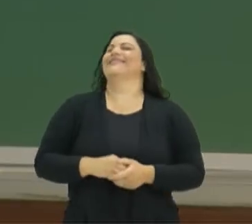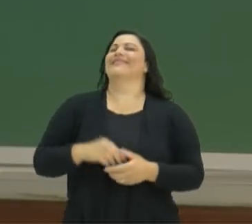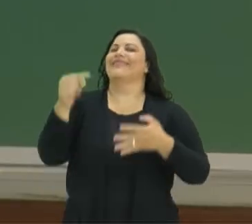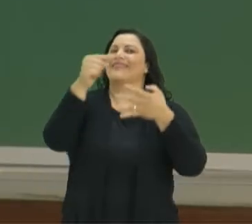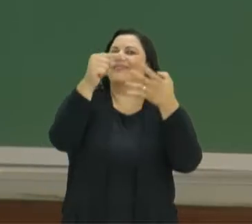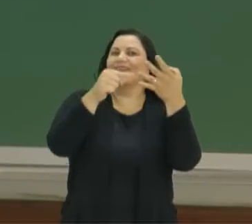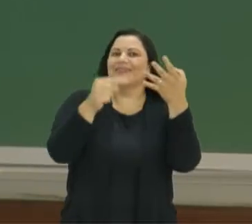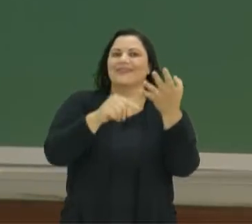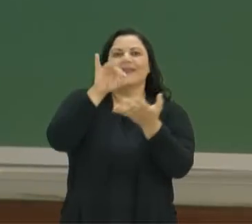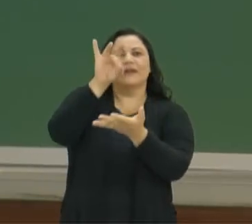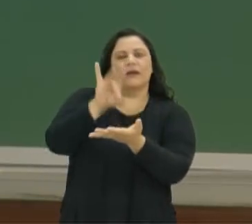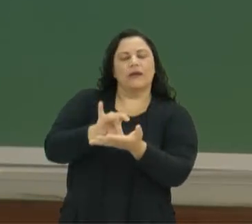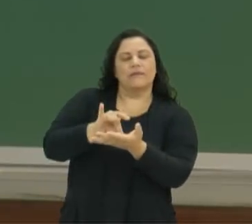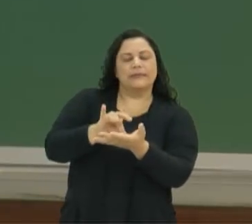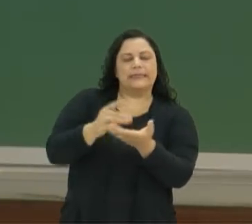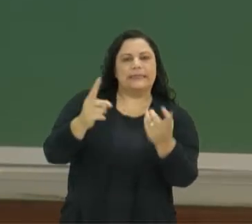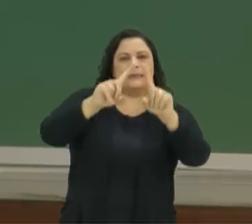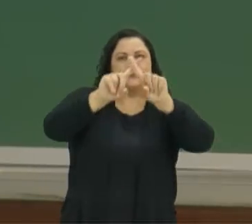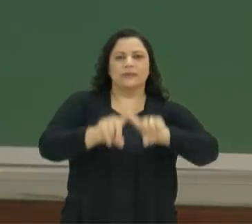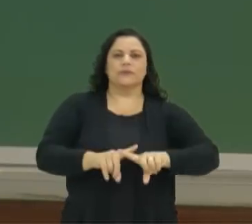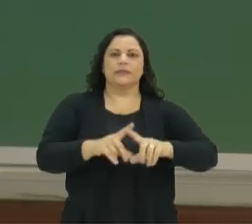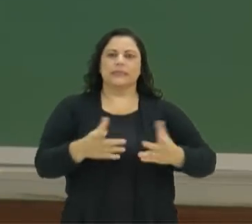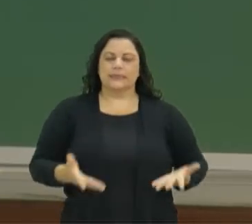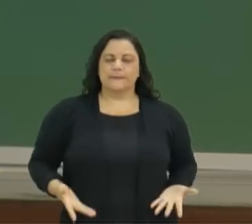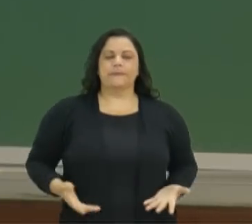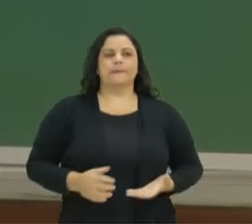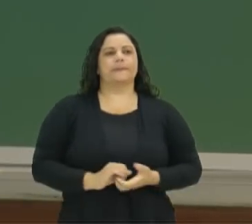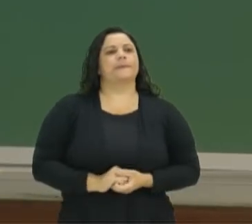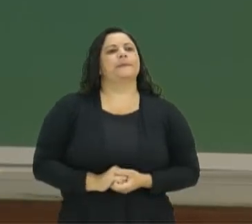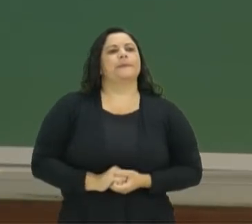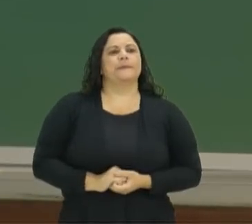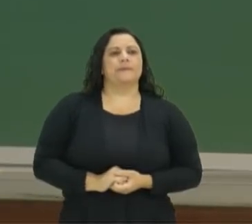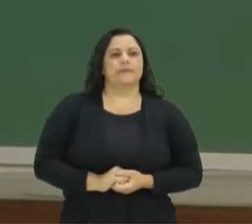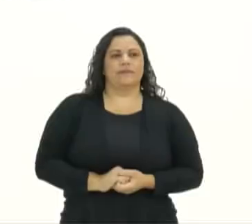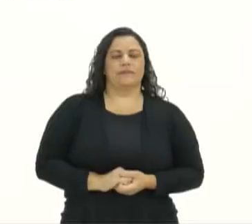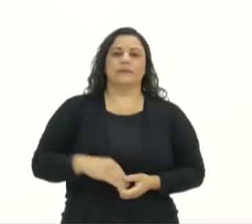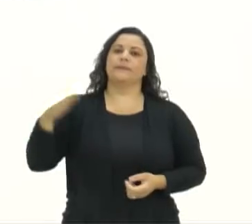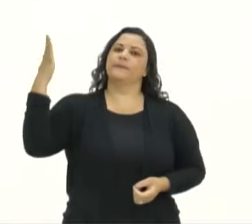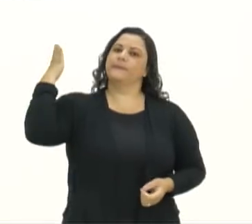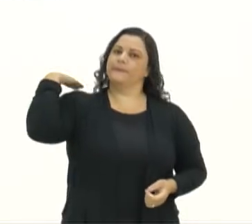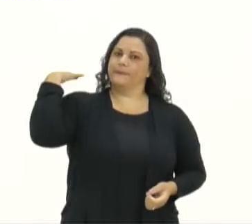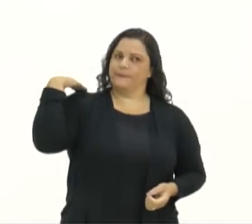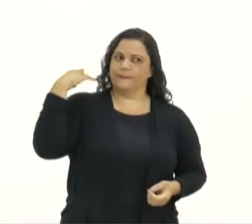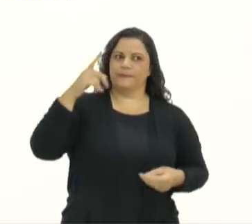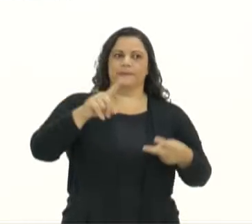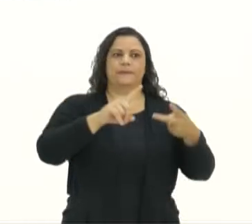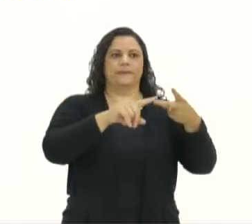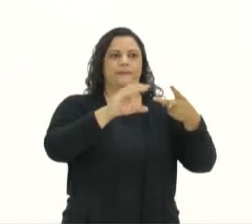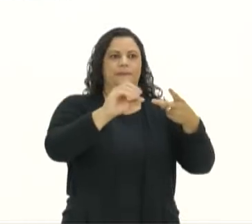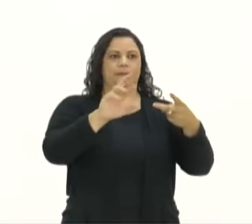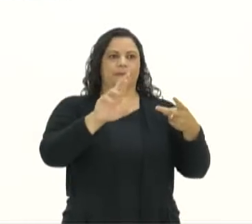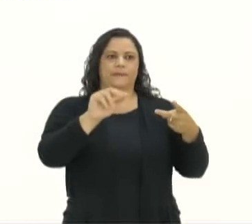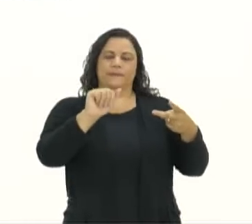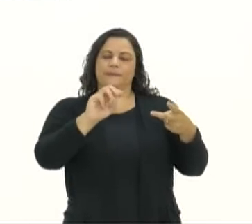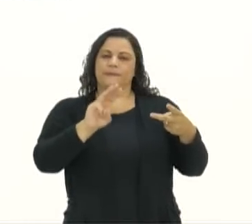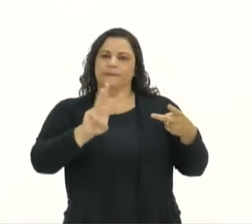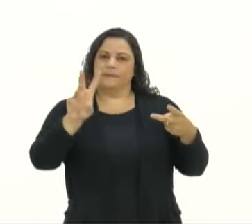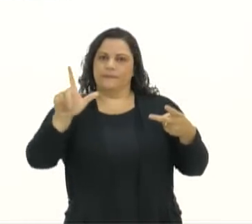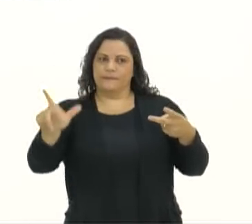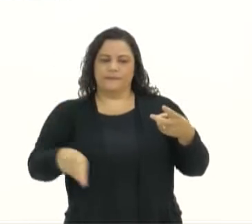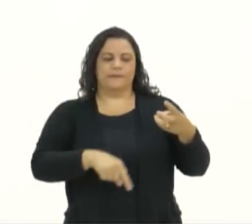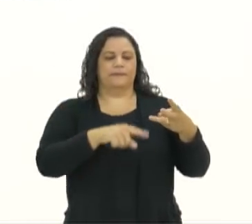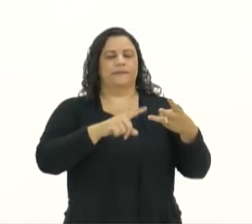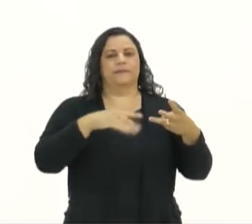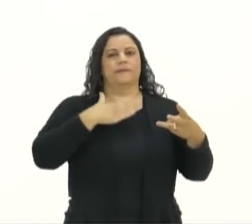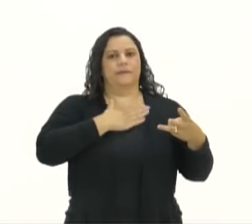são oficiais nas provas de natação? Olha lá. O costas, o crawl, o